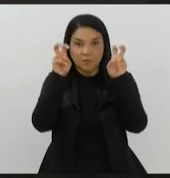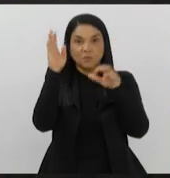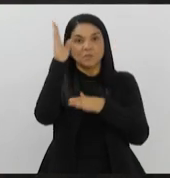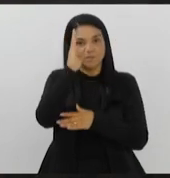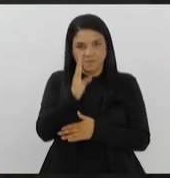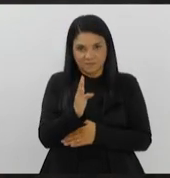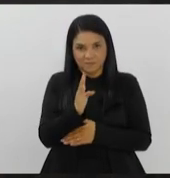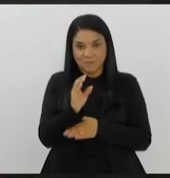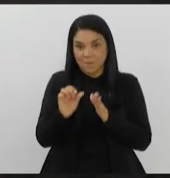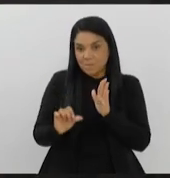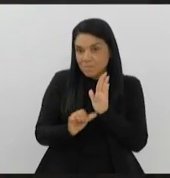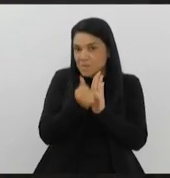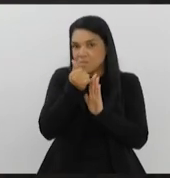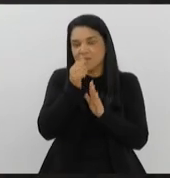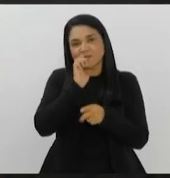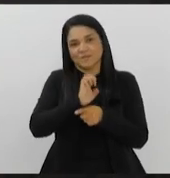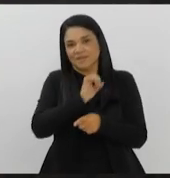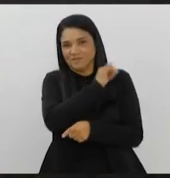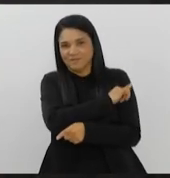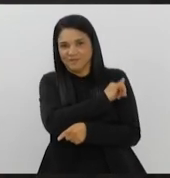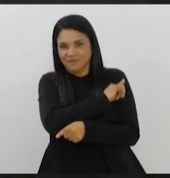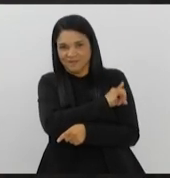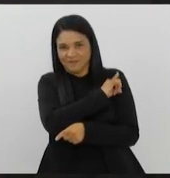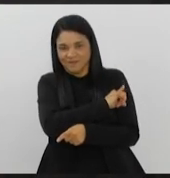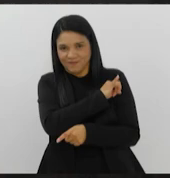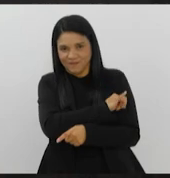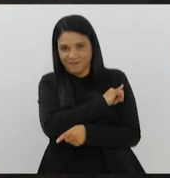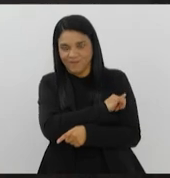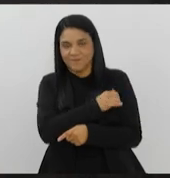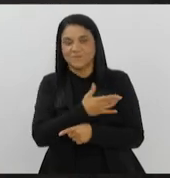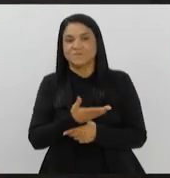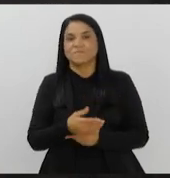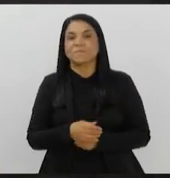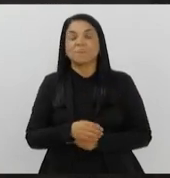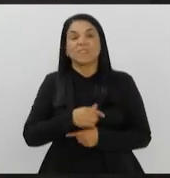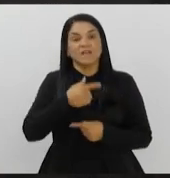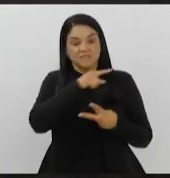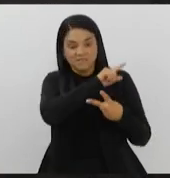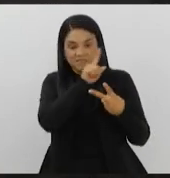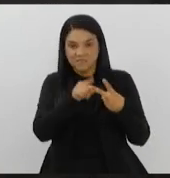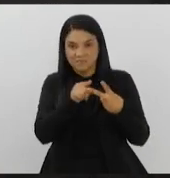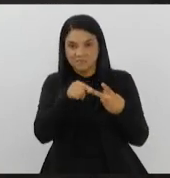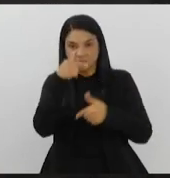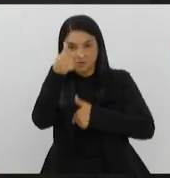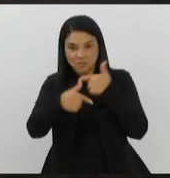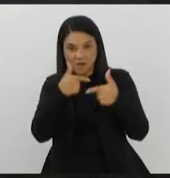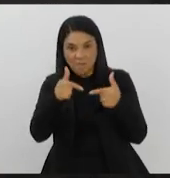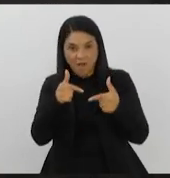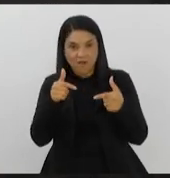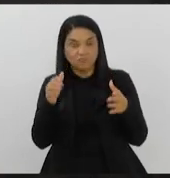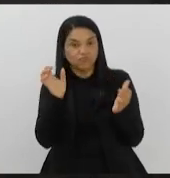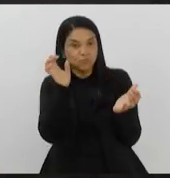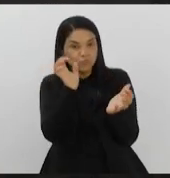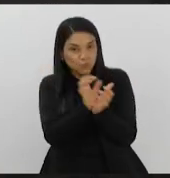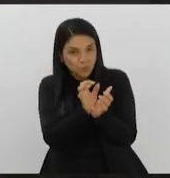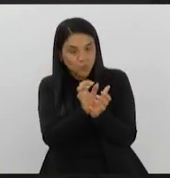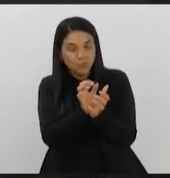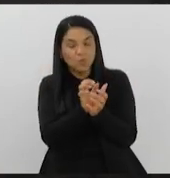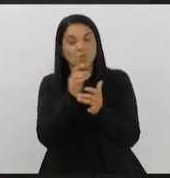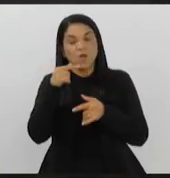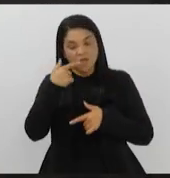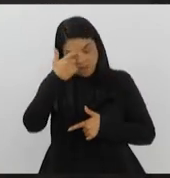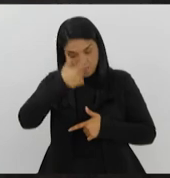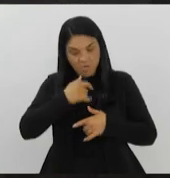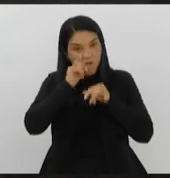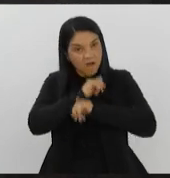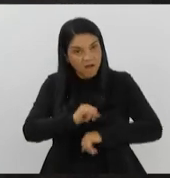o primeiro, inauguramos entre todos os demais estados da federação. Segundo, pelo trabalho conjunto, porque eu sempre prego nessa casa,